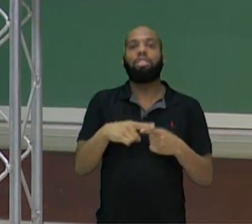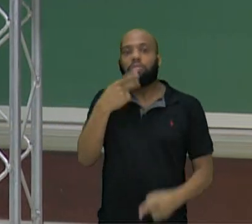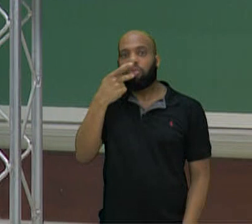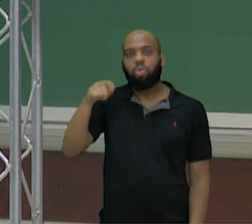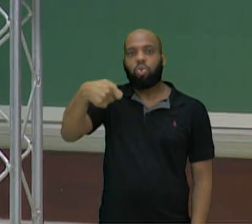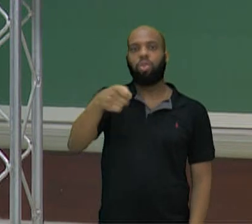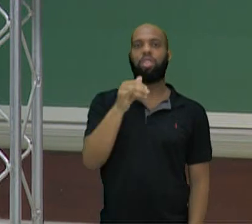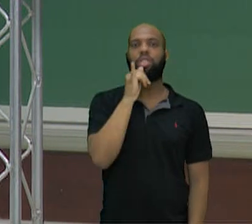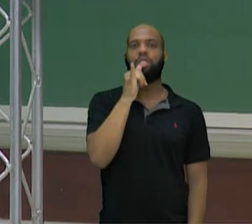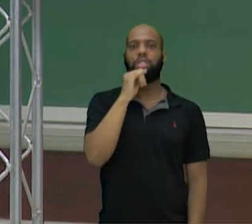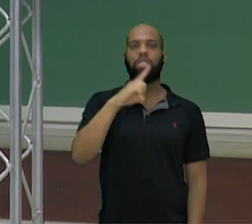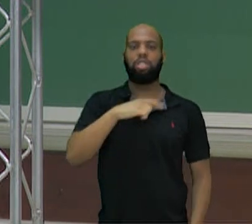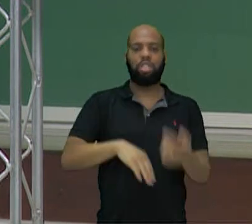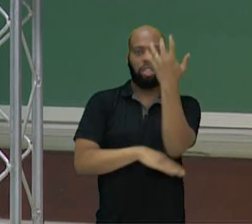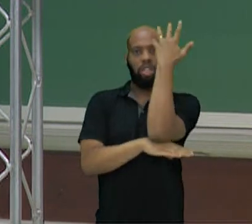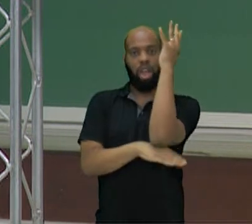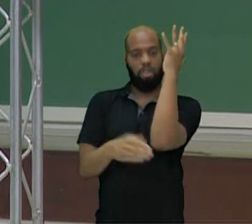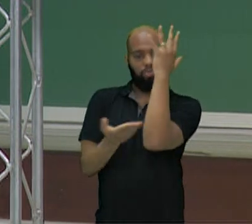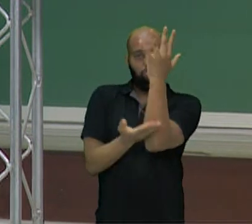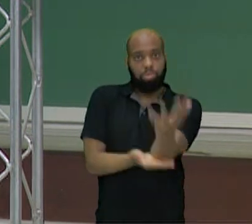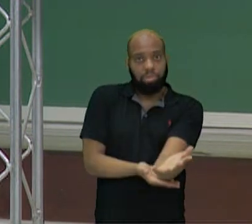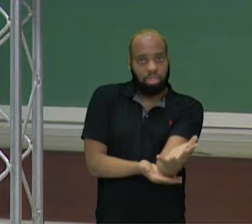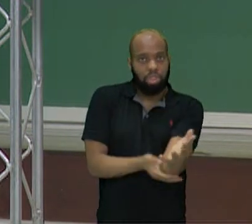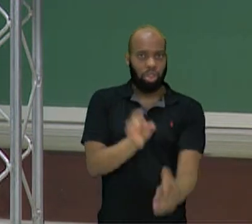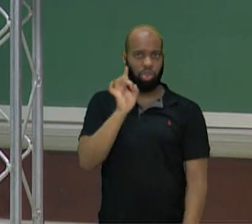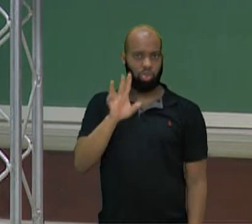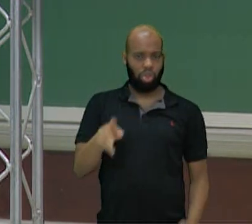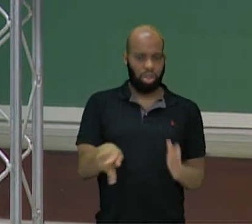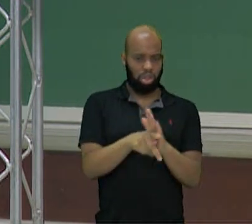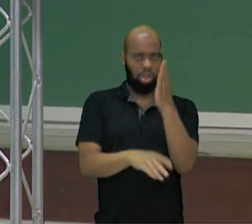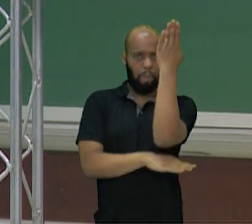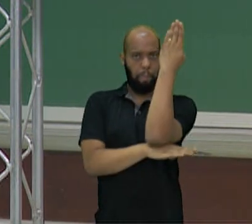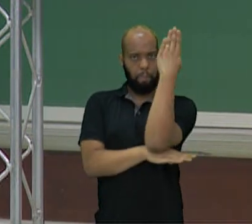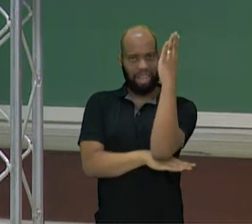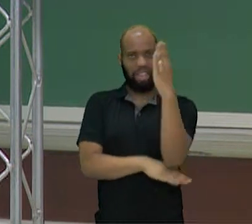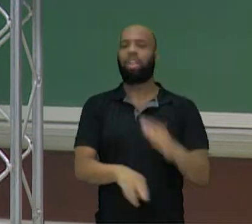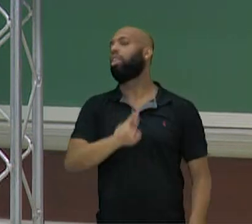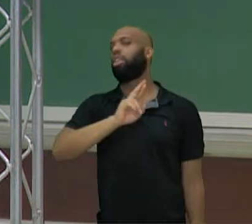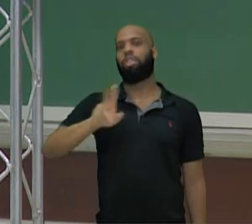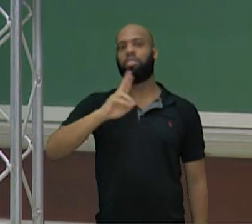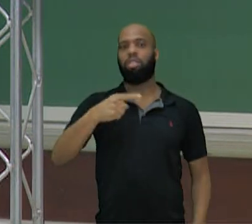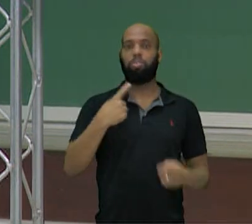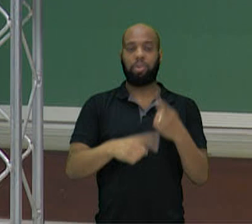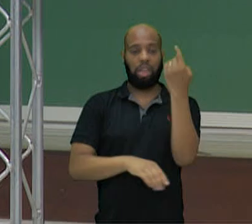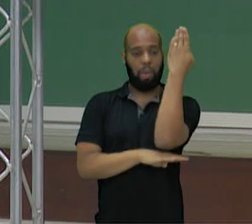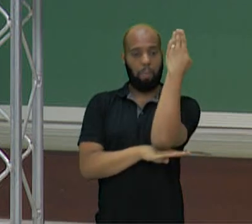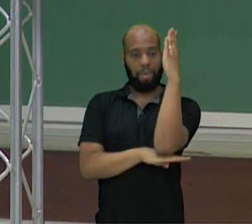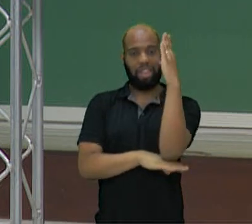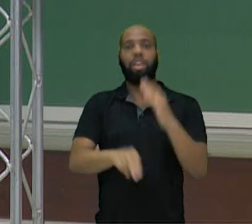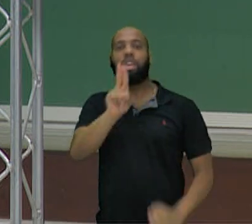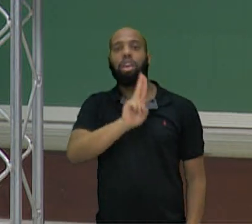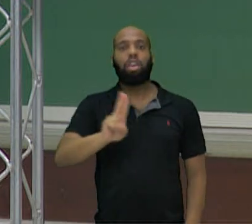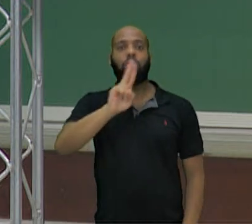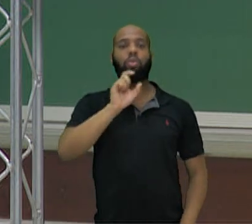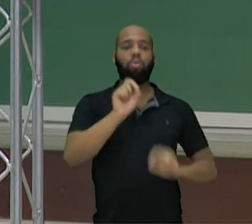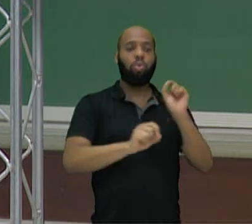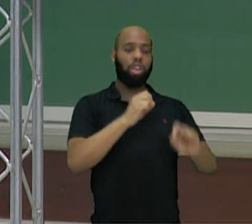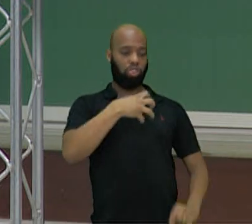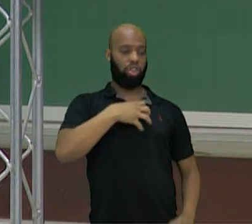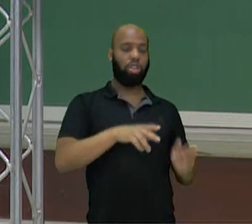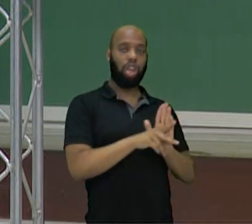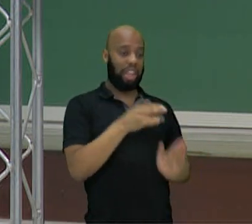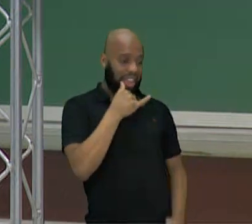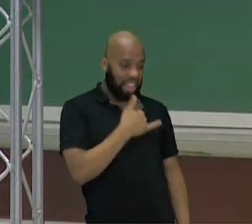fala da derrubada de árvore, não é apenas a madeira. A madeira vai servir daí como fonte